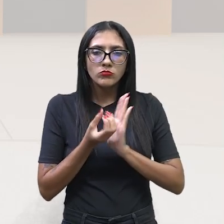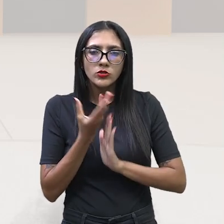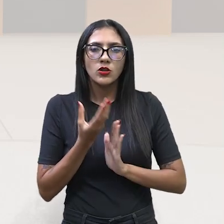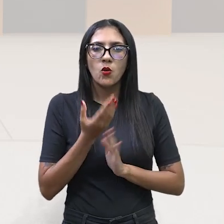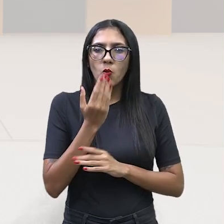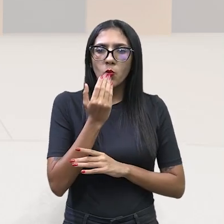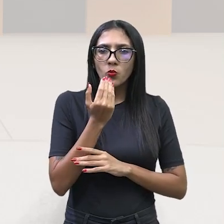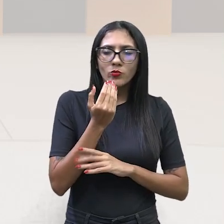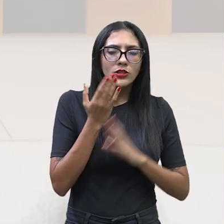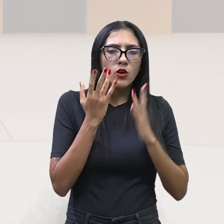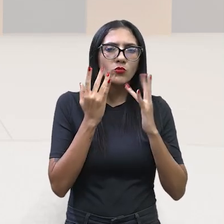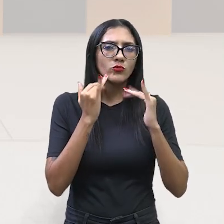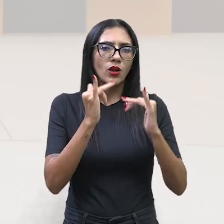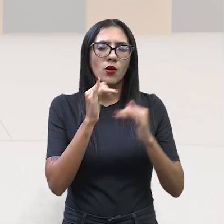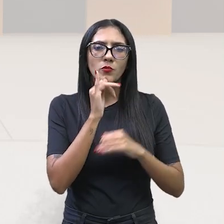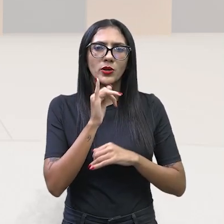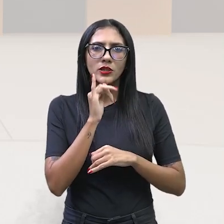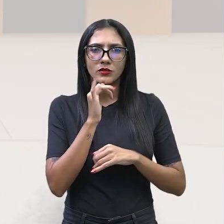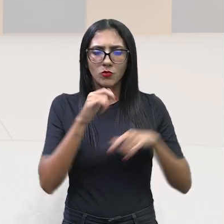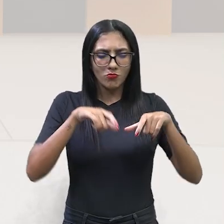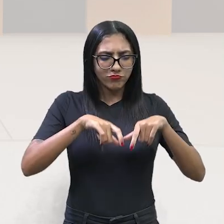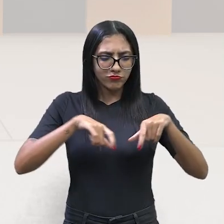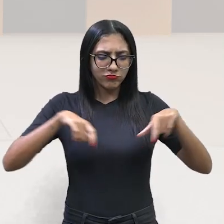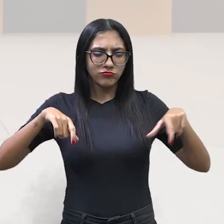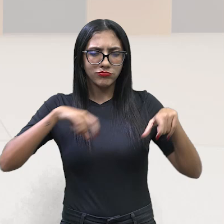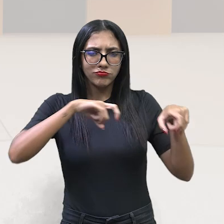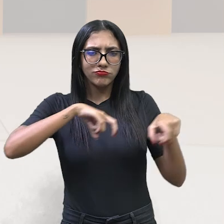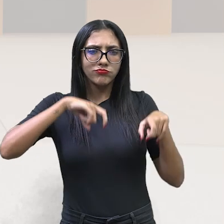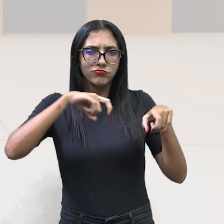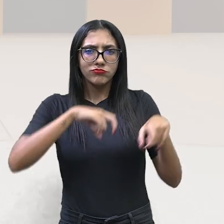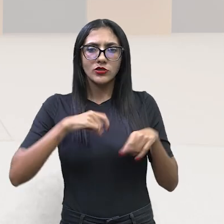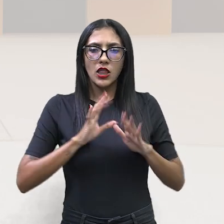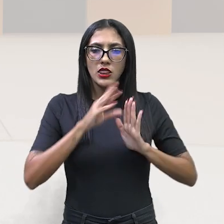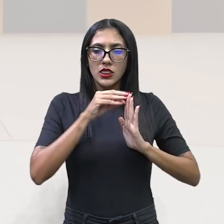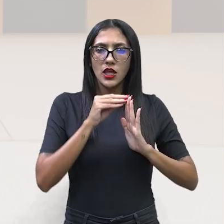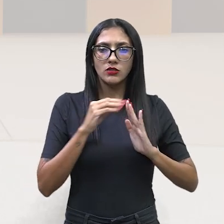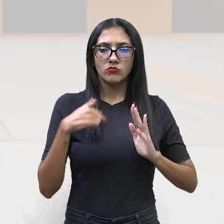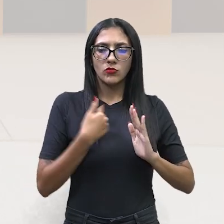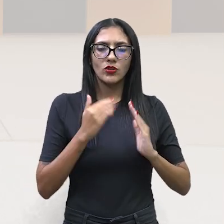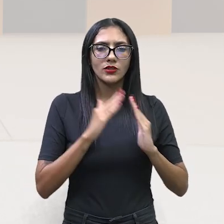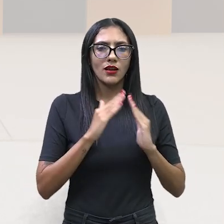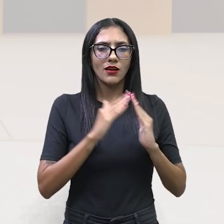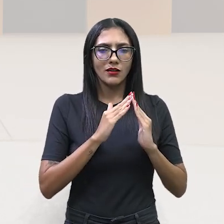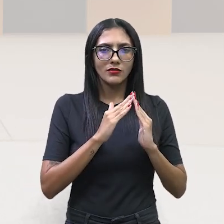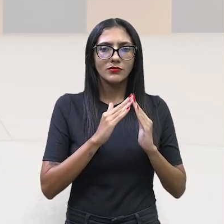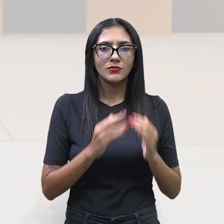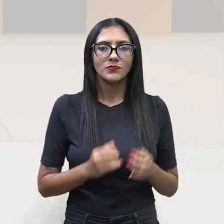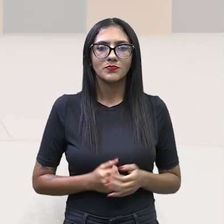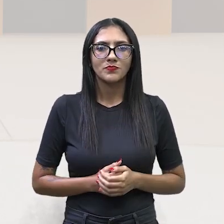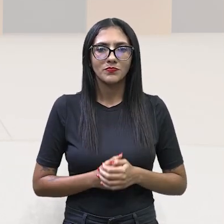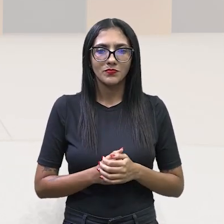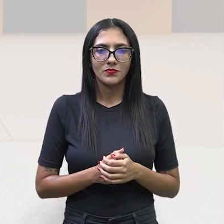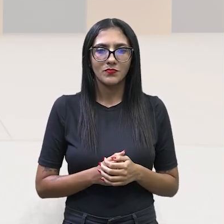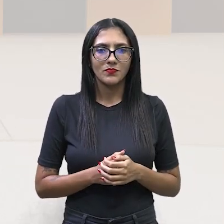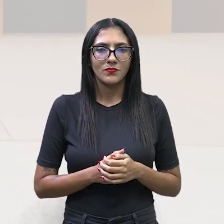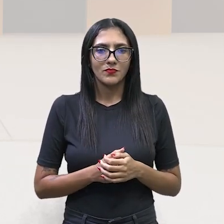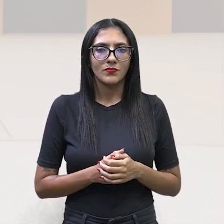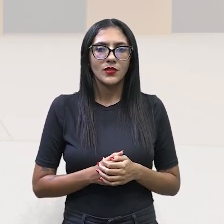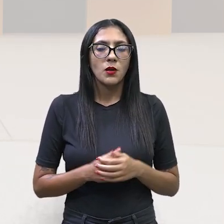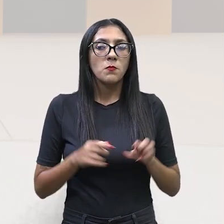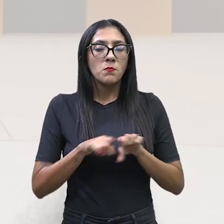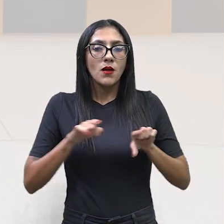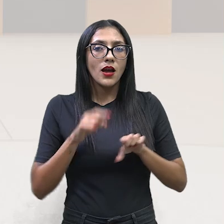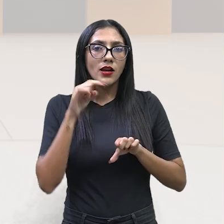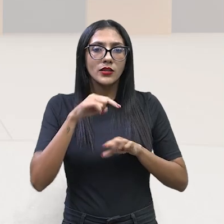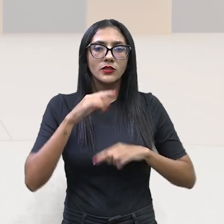e locais. Não é ter aquela horta ali em casa, algo bem caseiro. Essas profissões só não atendem às necessidades atuais da